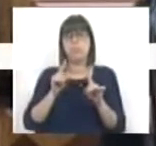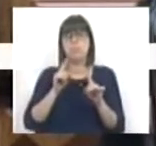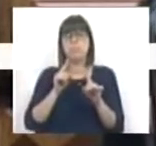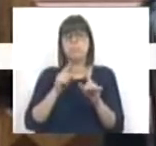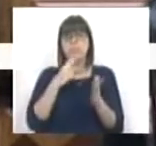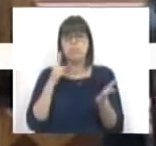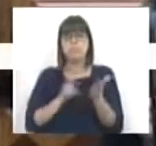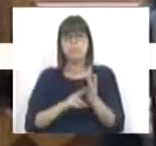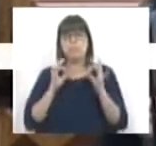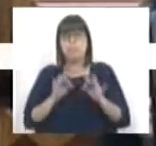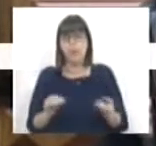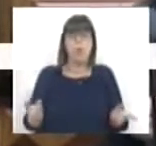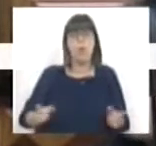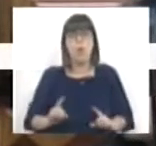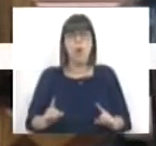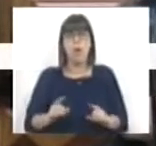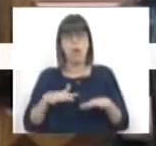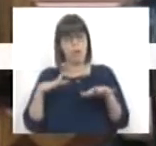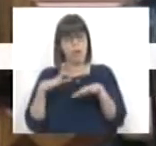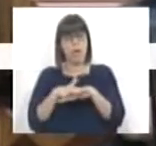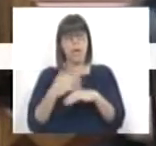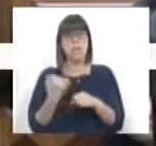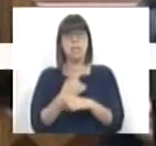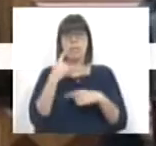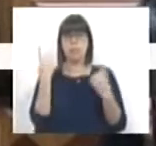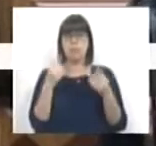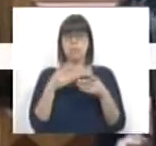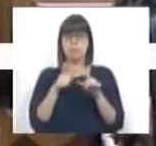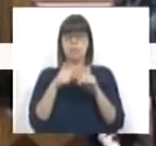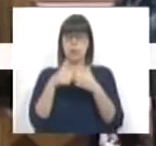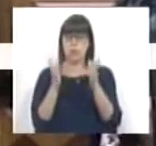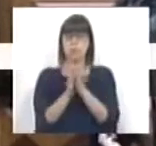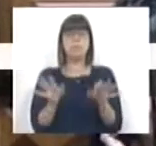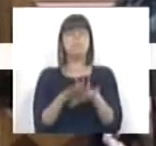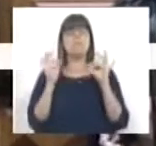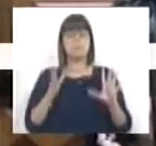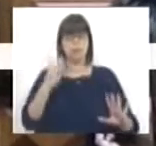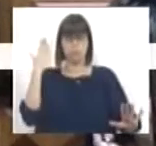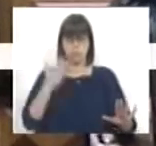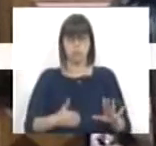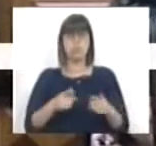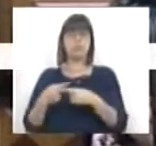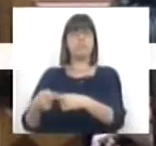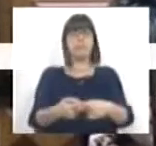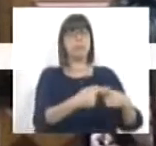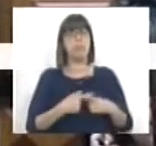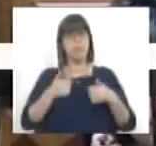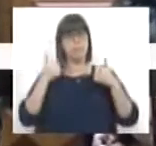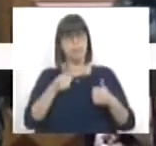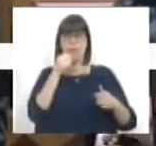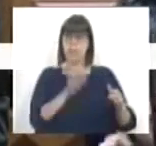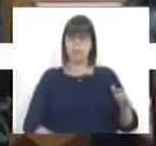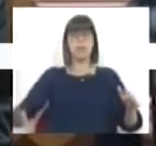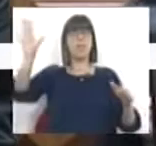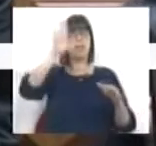presença efetiva ou não de uma rede de serviços públicos de educação universal justamente distribuída pelo